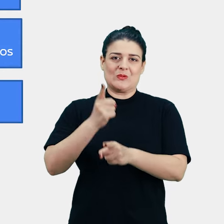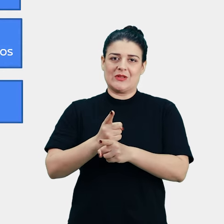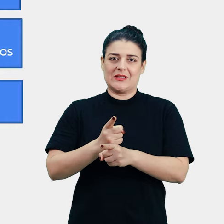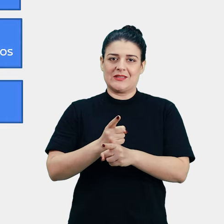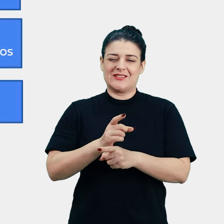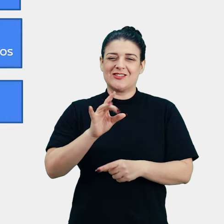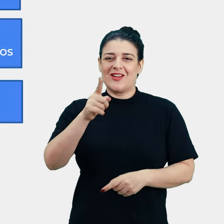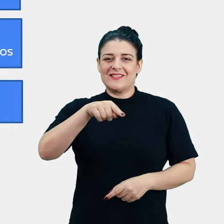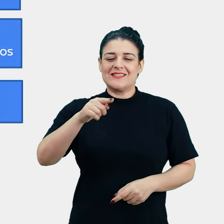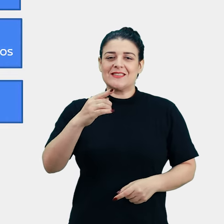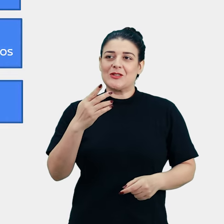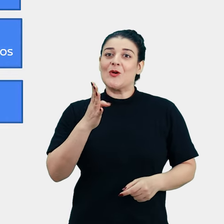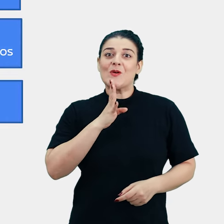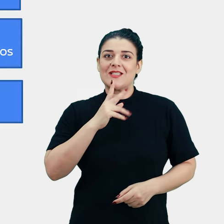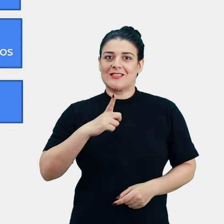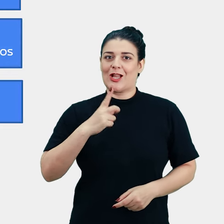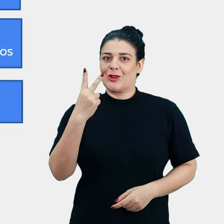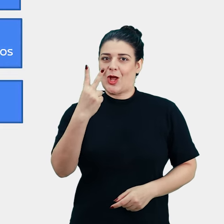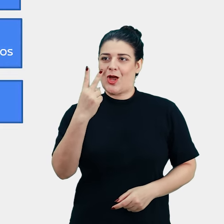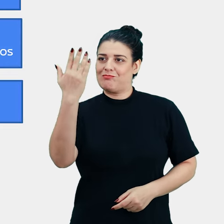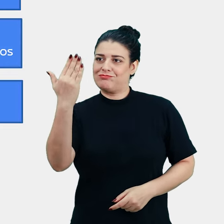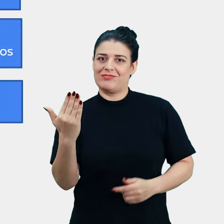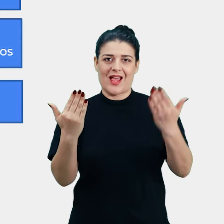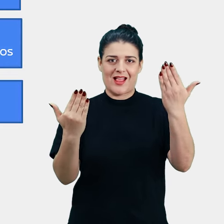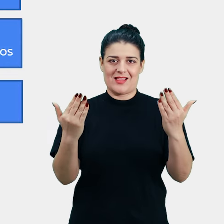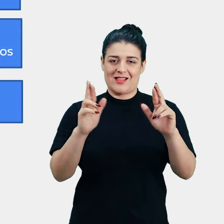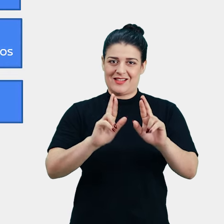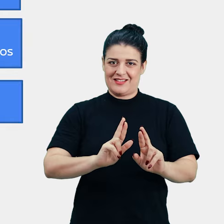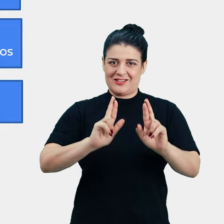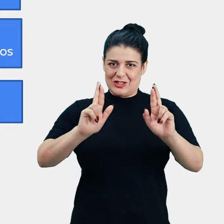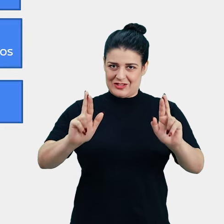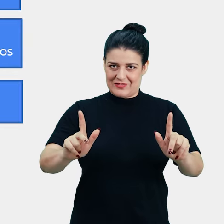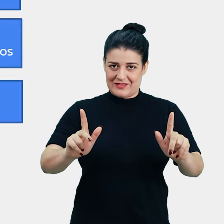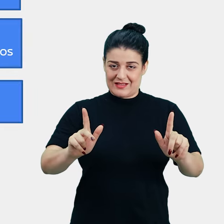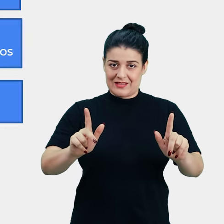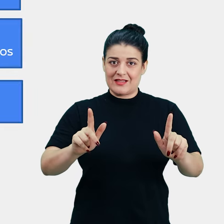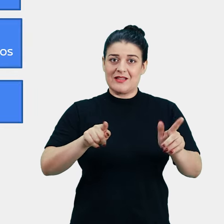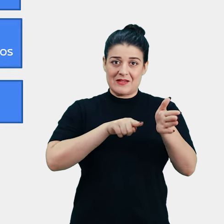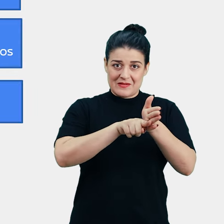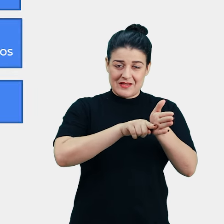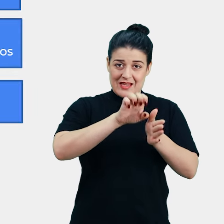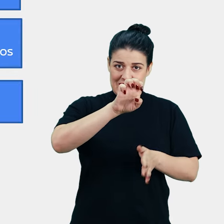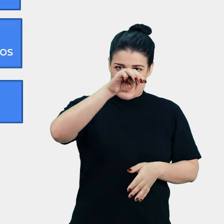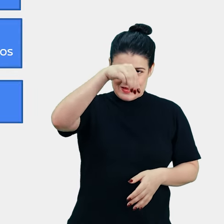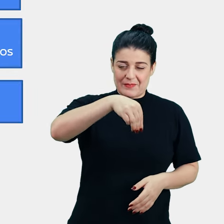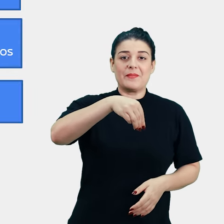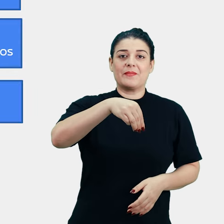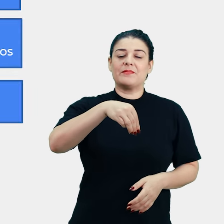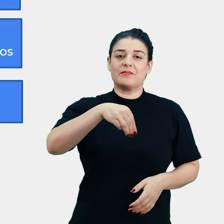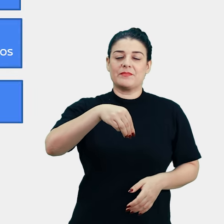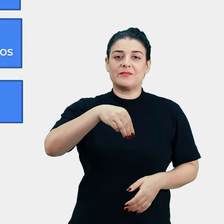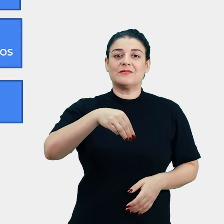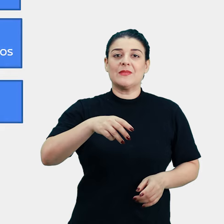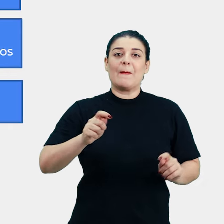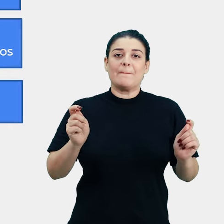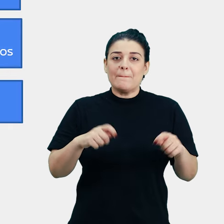para vocês conhecerem que trabalhos feitos com espectrometria de massas,